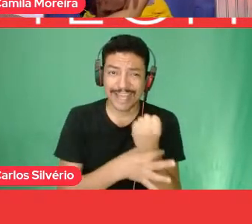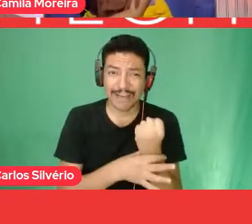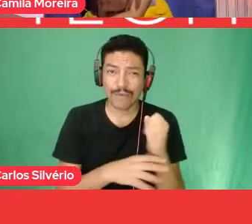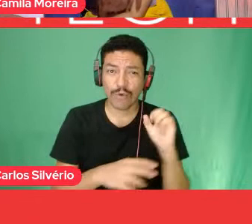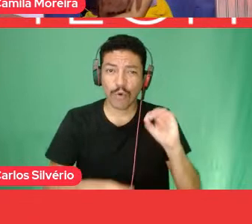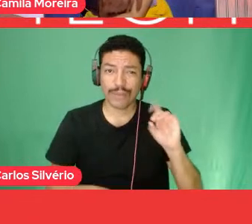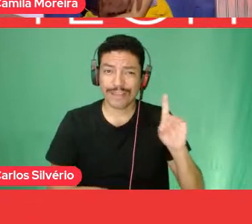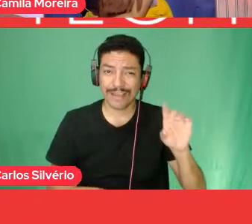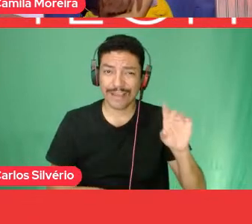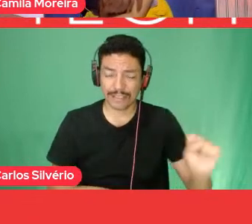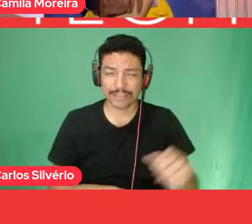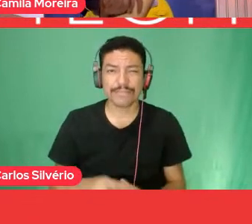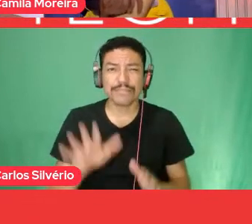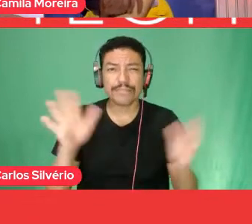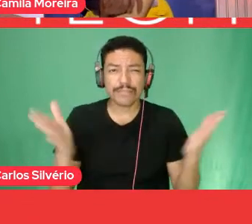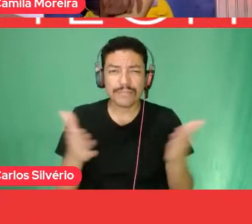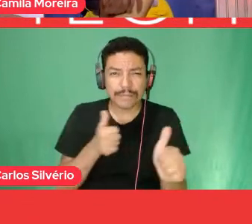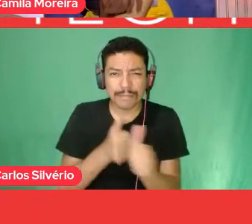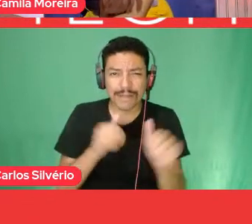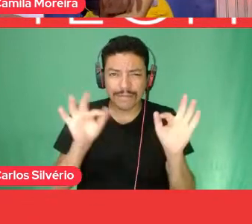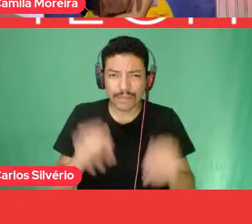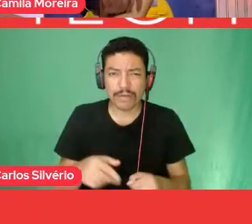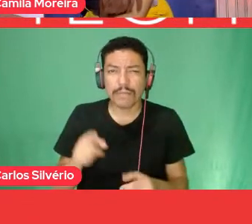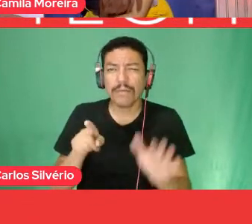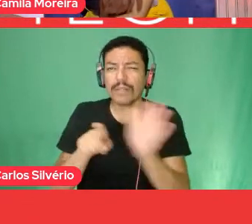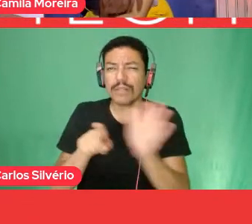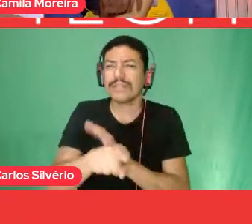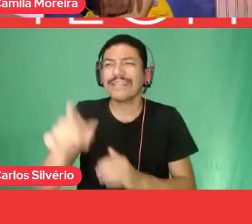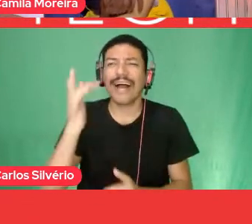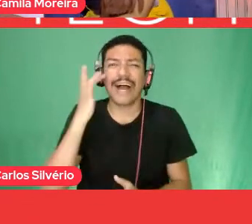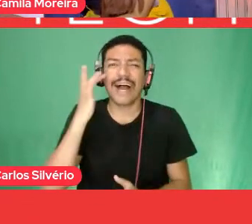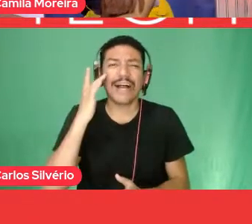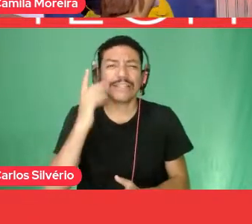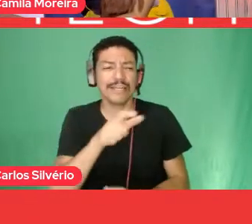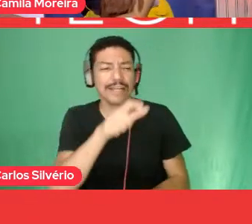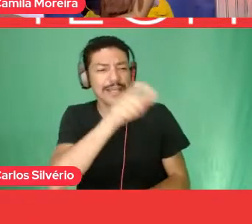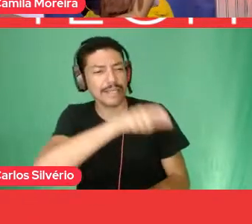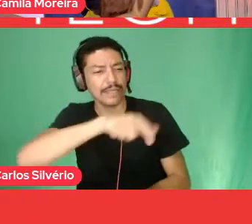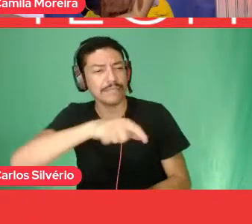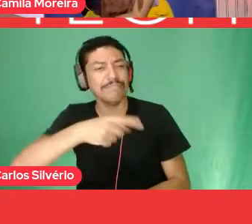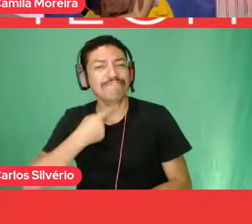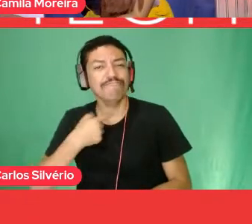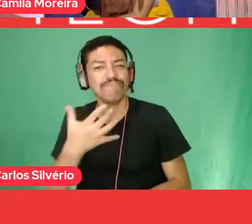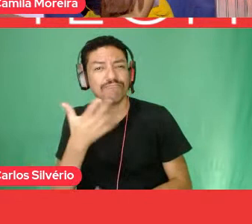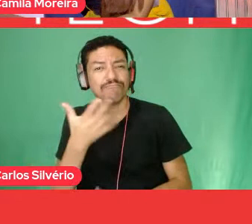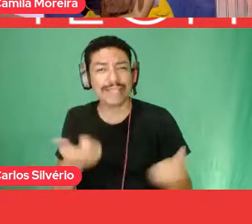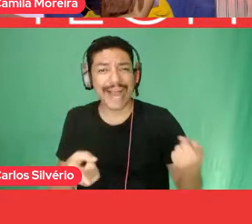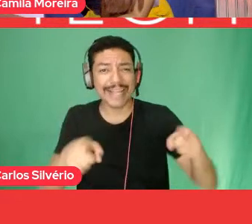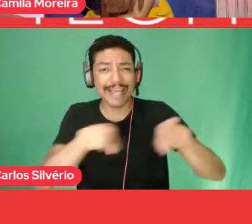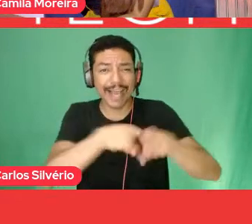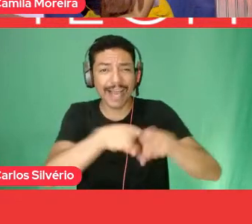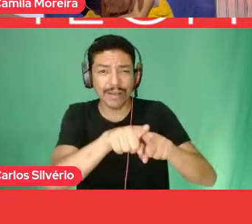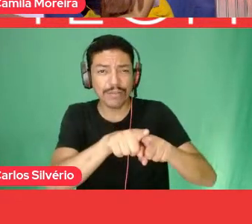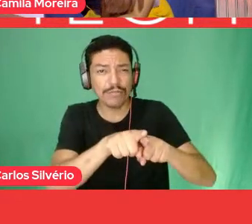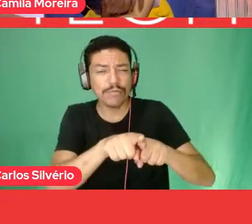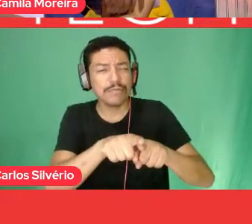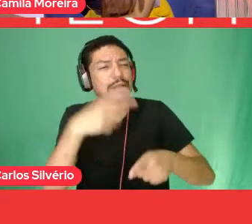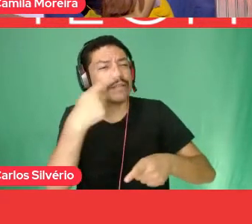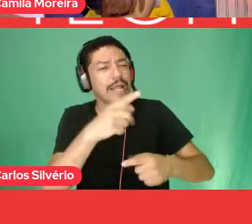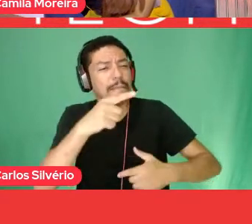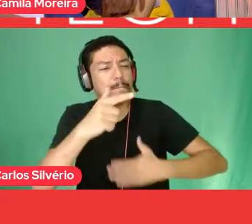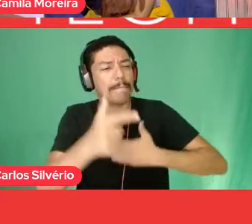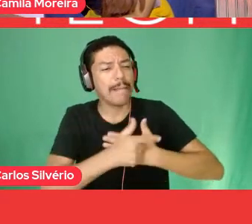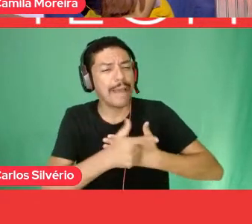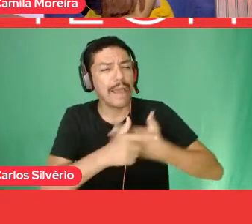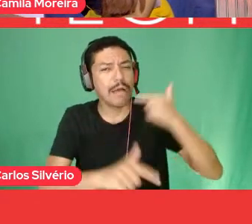o papel do aliado nessa agenda? E já fazendo uma chamada para os grupos de diversidade que a gente tem hoje, né? Como é que a gente faz,